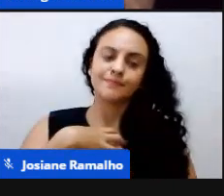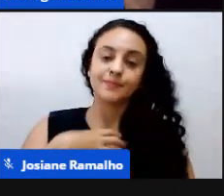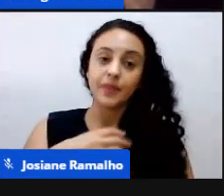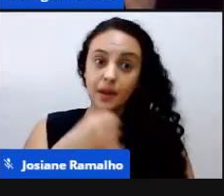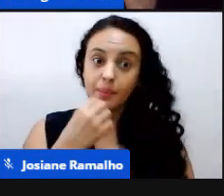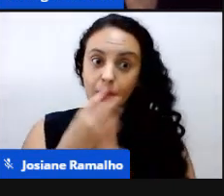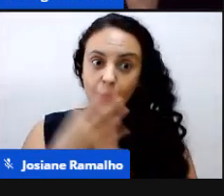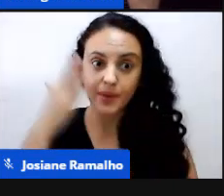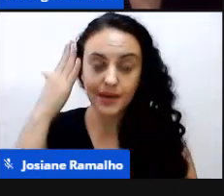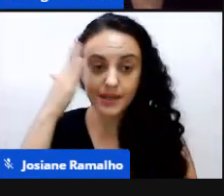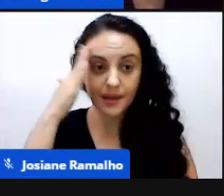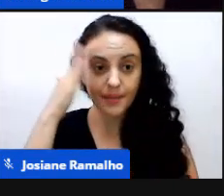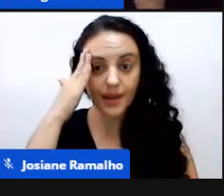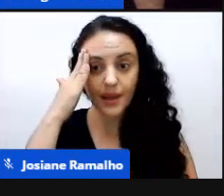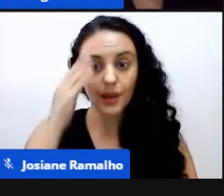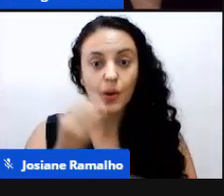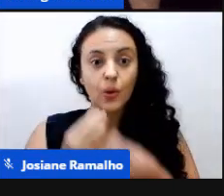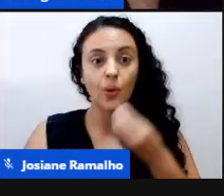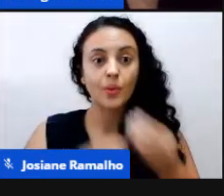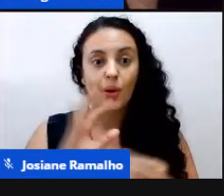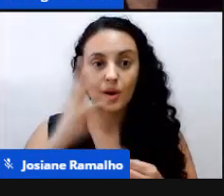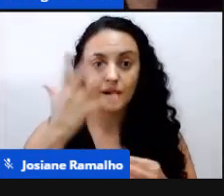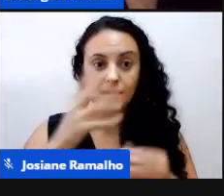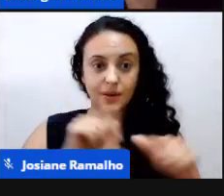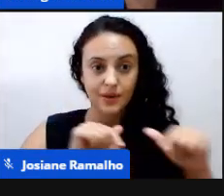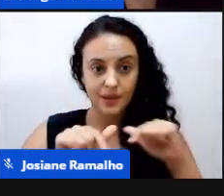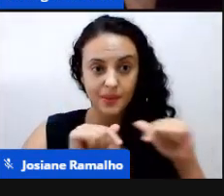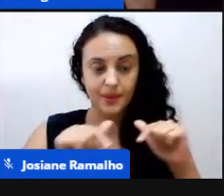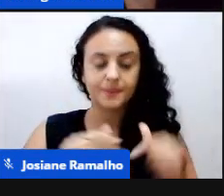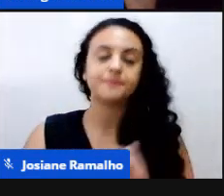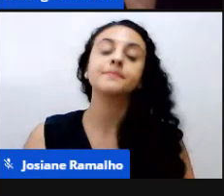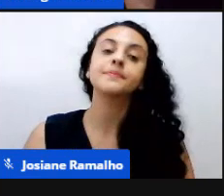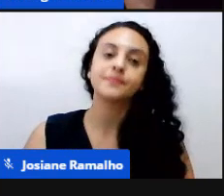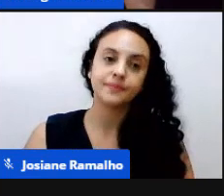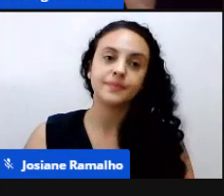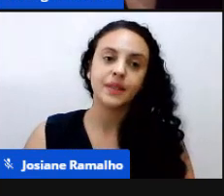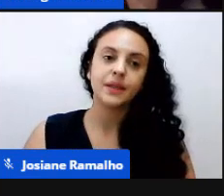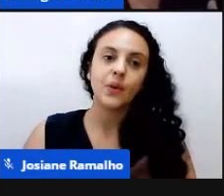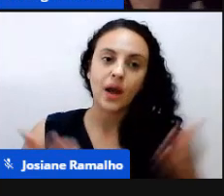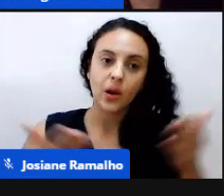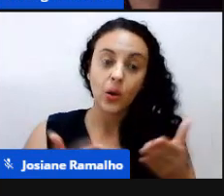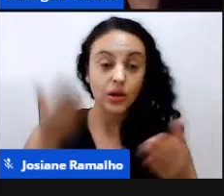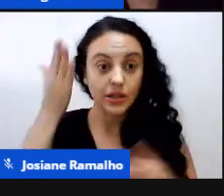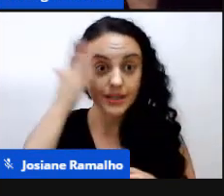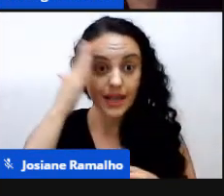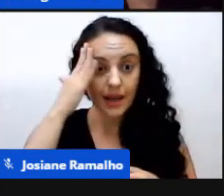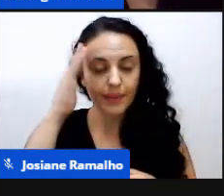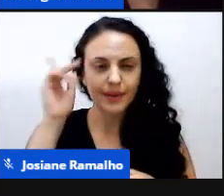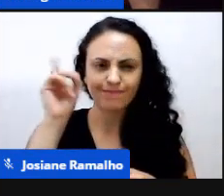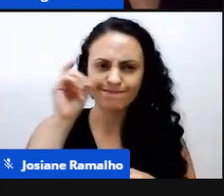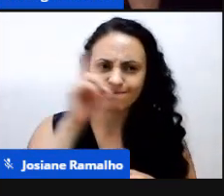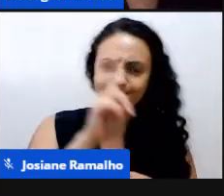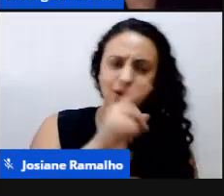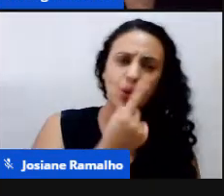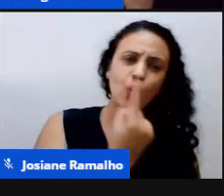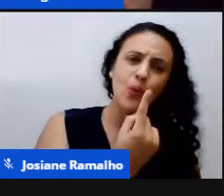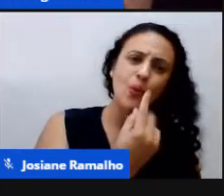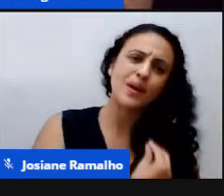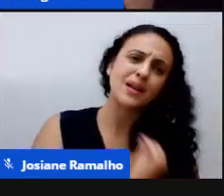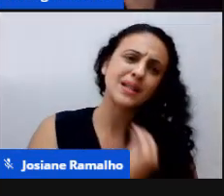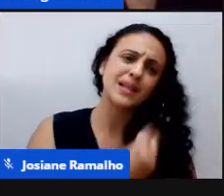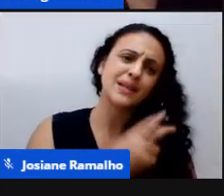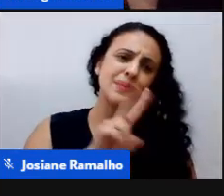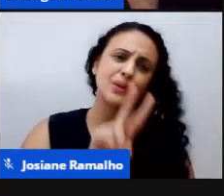E como o Felipe mesmo falou, nesse momento, a gente sabe da dificuldade. Ah, um participa, dois, tem dia que não